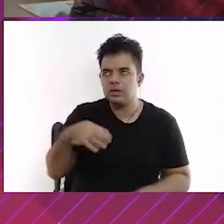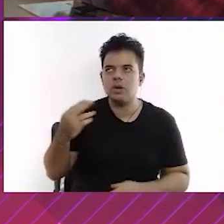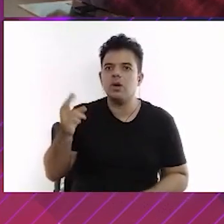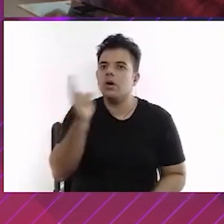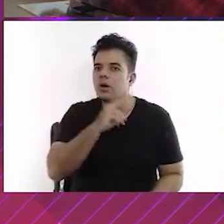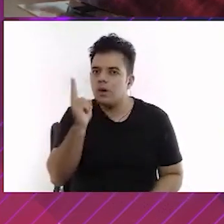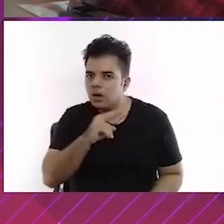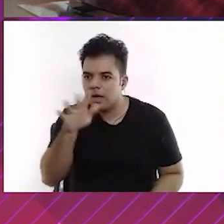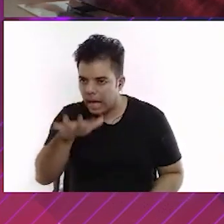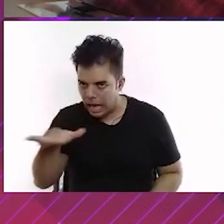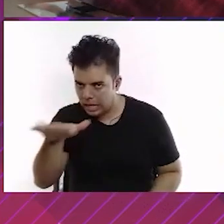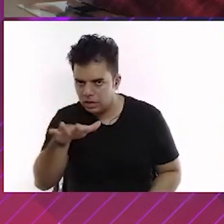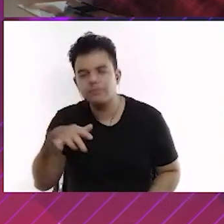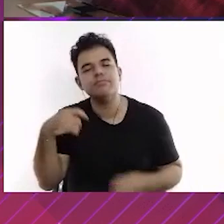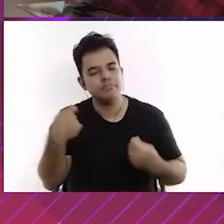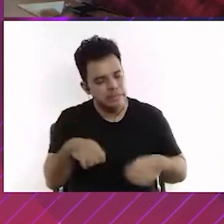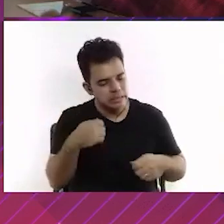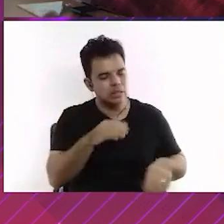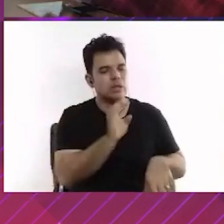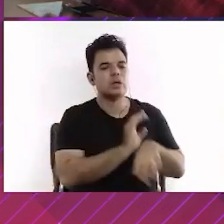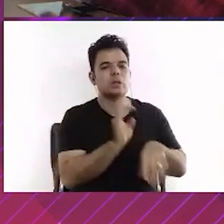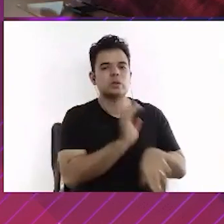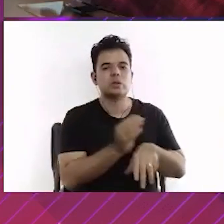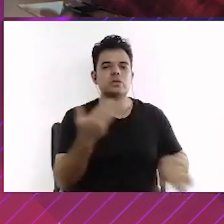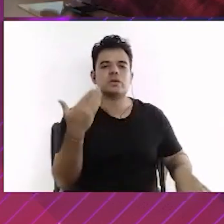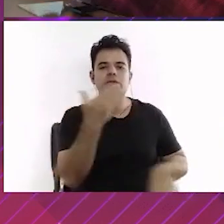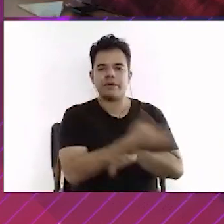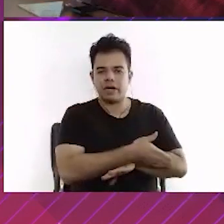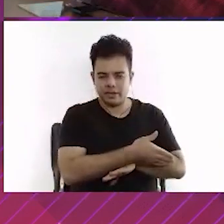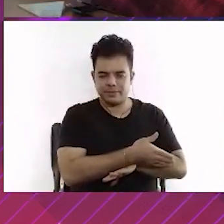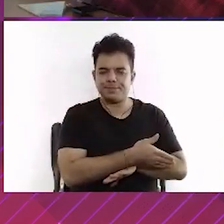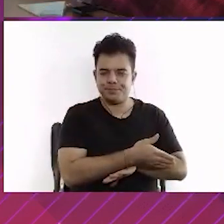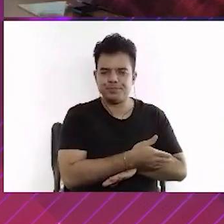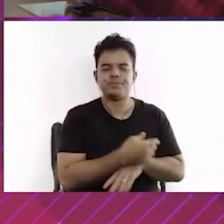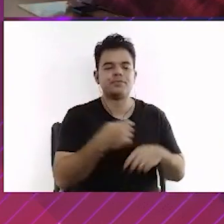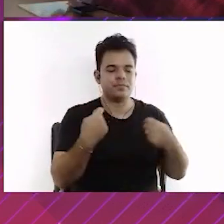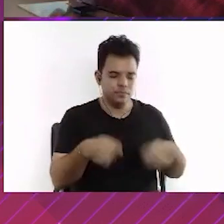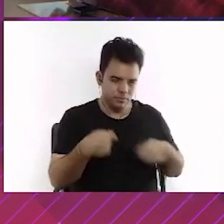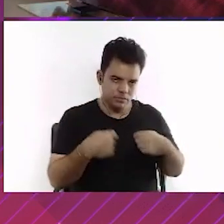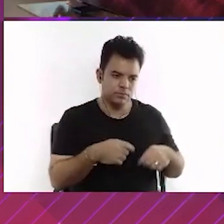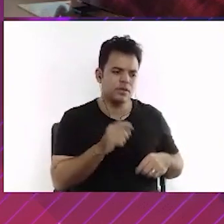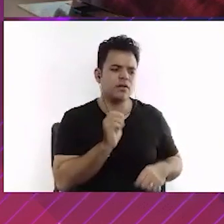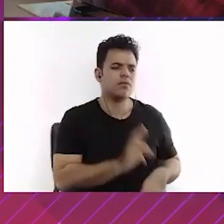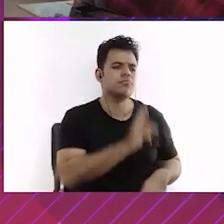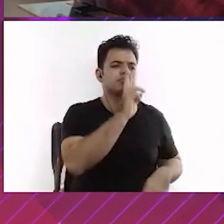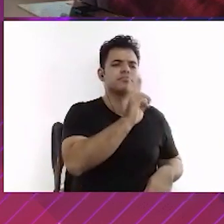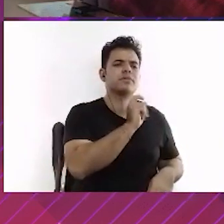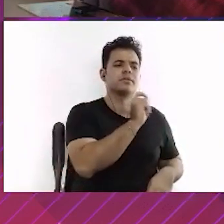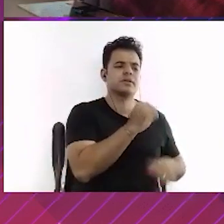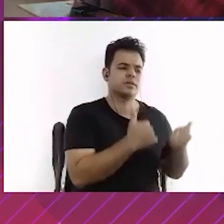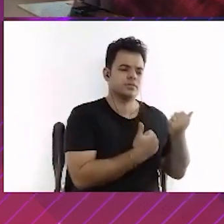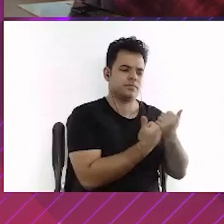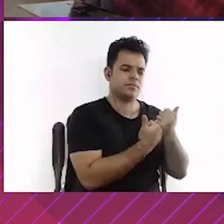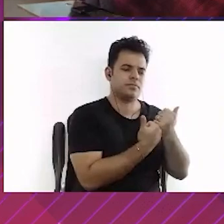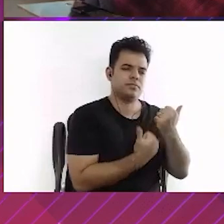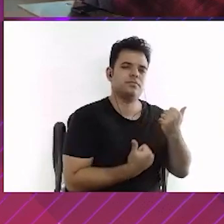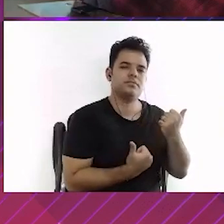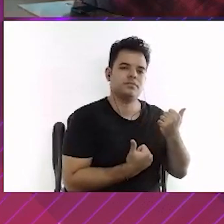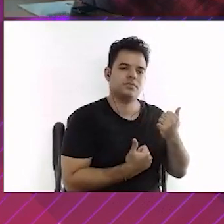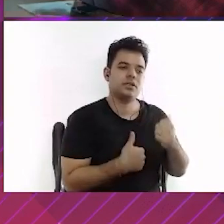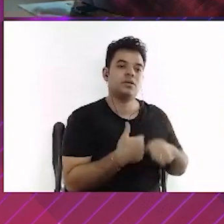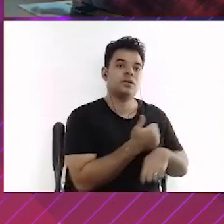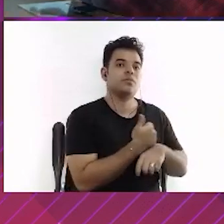obrigatoriedade de passar por esse nível de certificação. Quem faria essa certificação? Os embaixadores. Quem são esses embaixadores? Profissionais de saúde